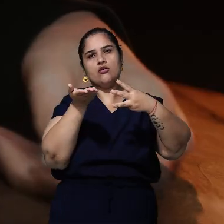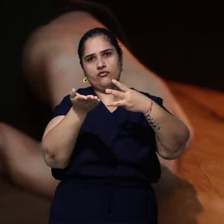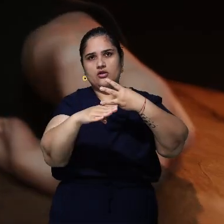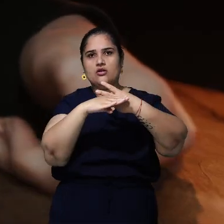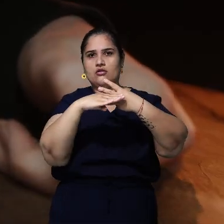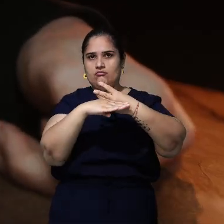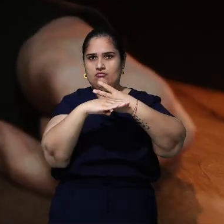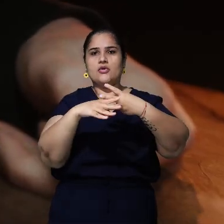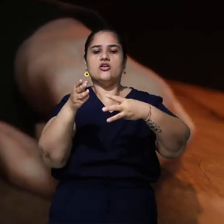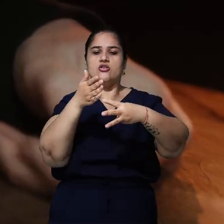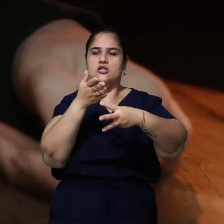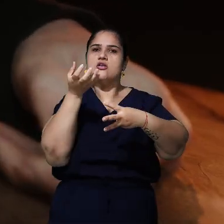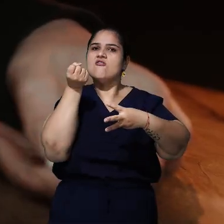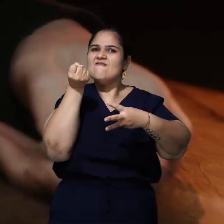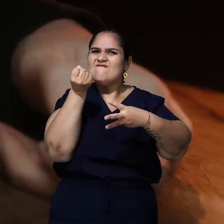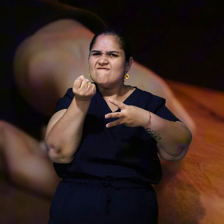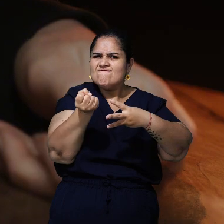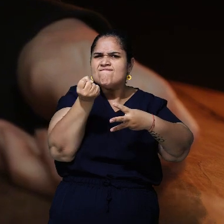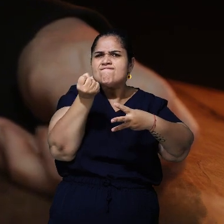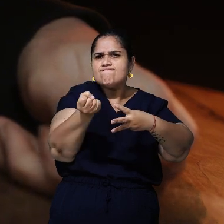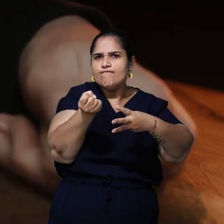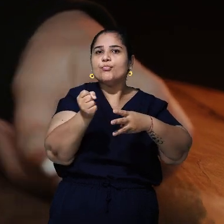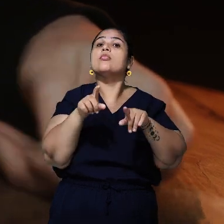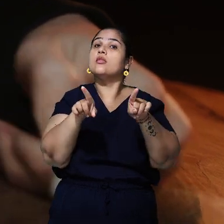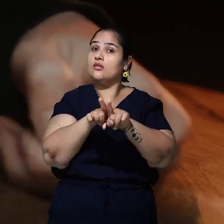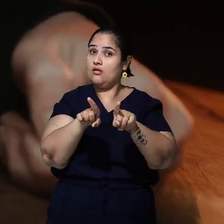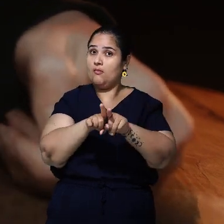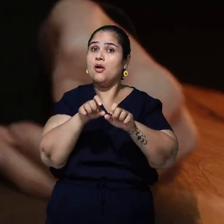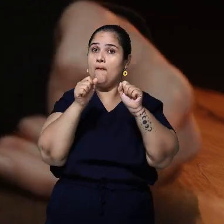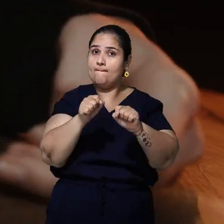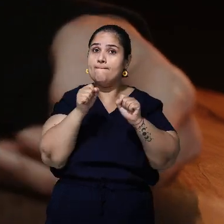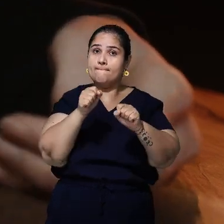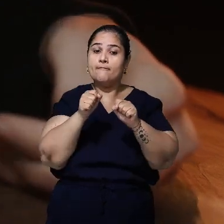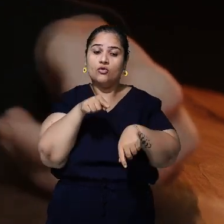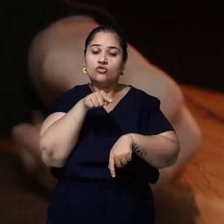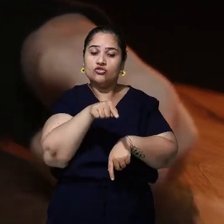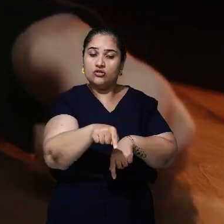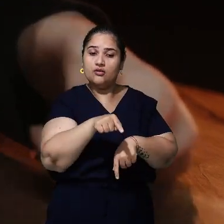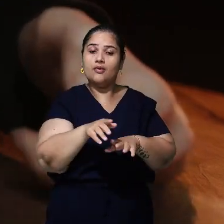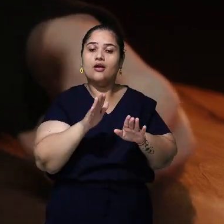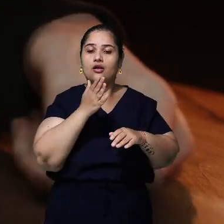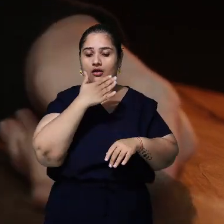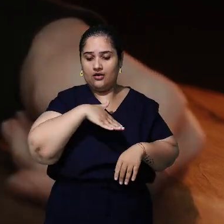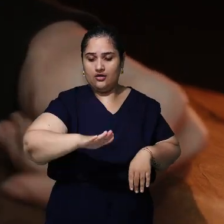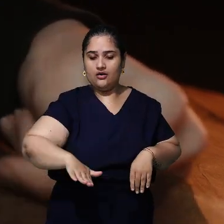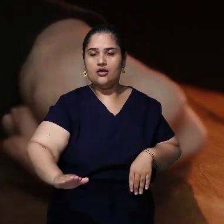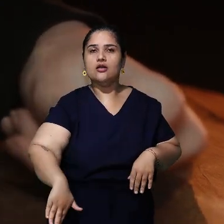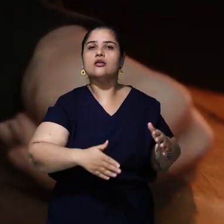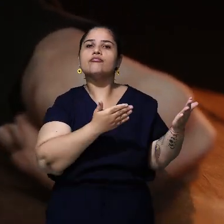e graves. Além disso, ela também pode atingir crianças e adolescentes.